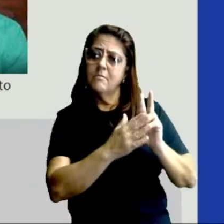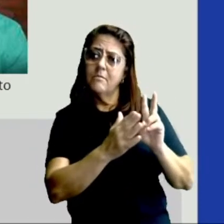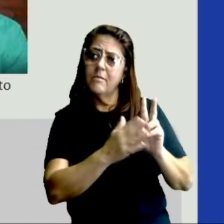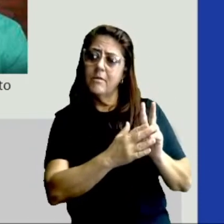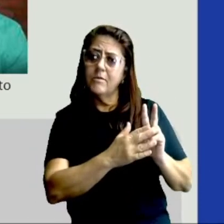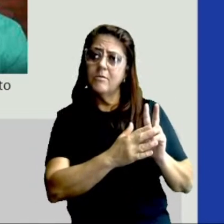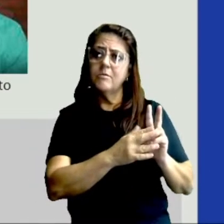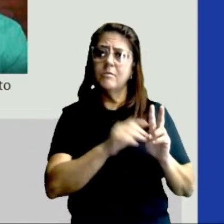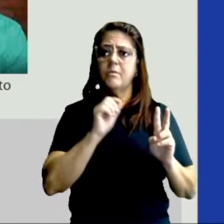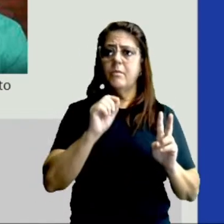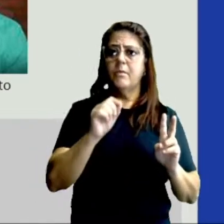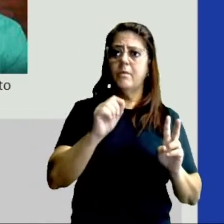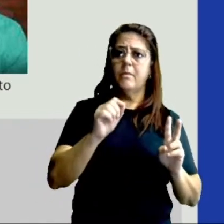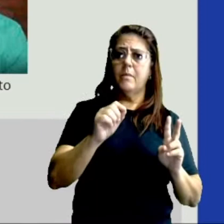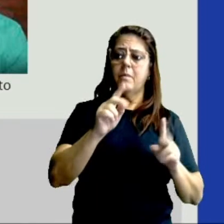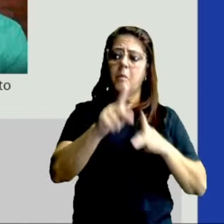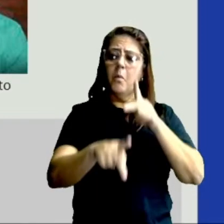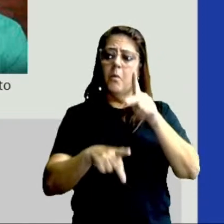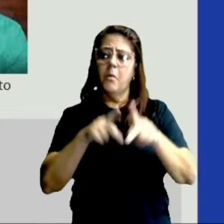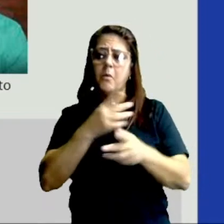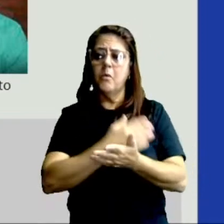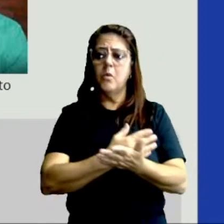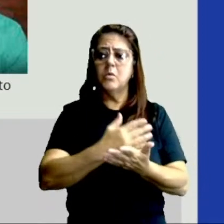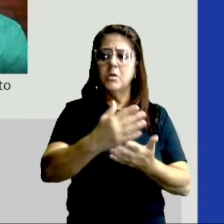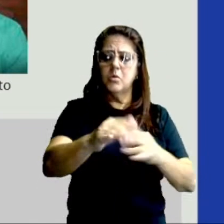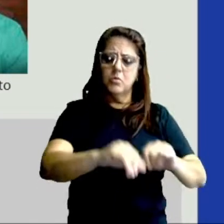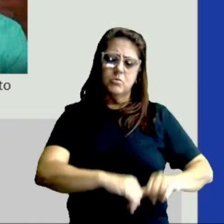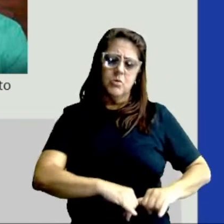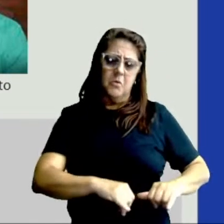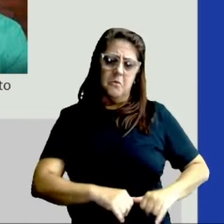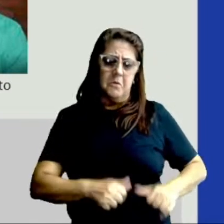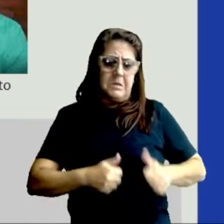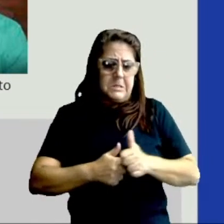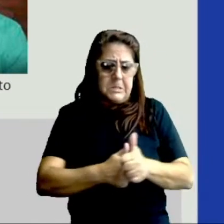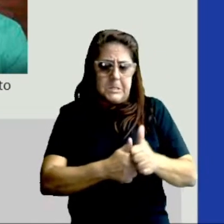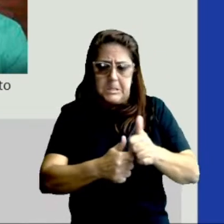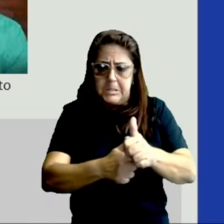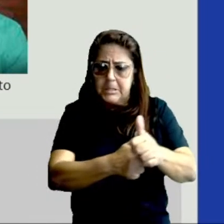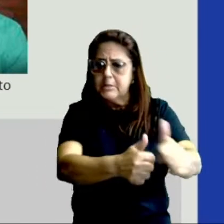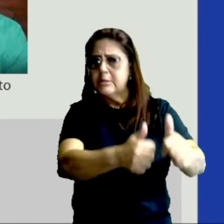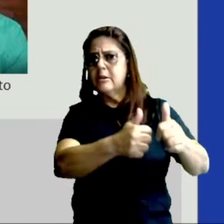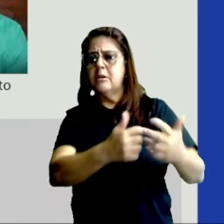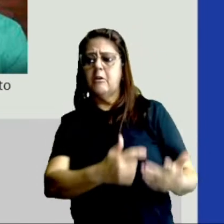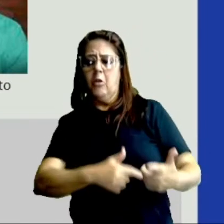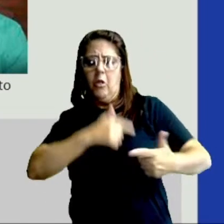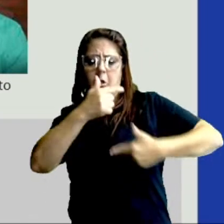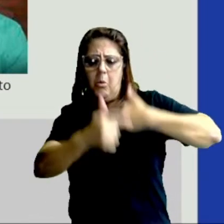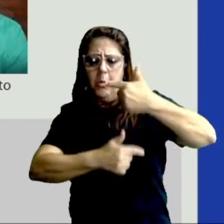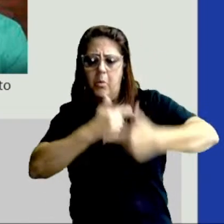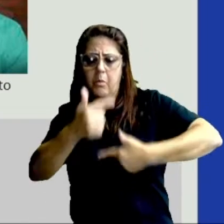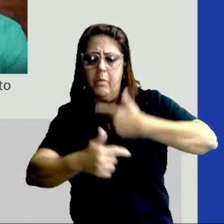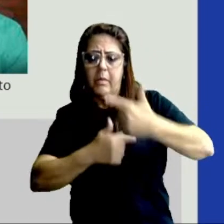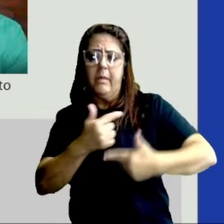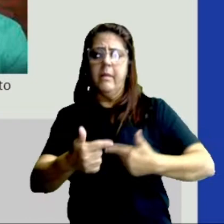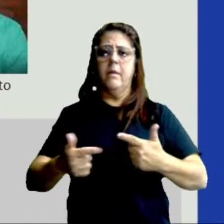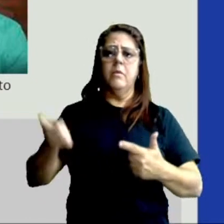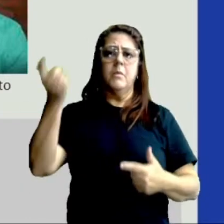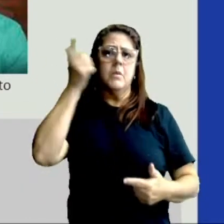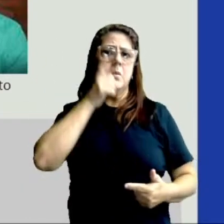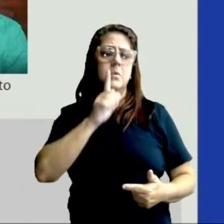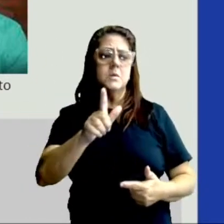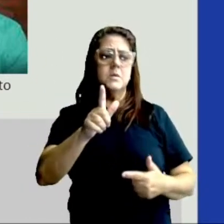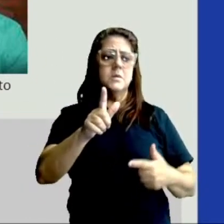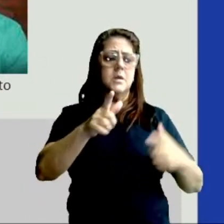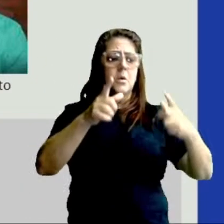Porque os povos indígenas Eles continuam sofrendo perseguições é continuam brigando pela demarcação de terras